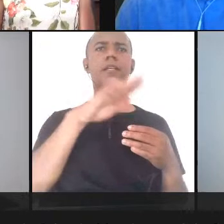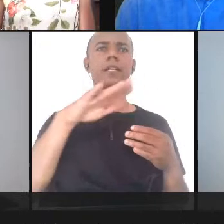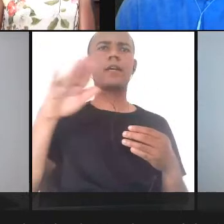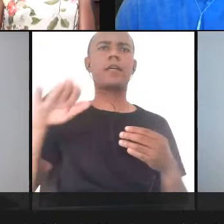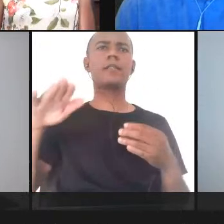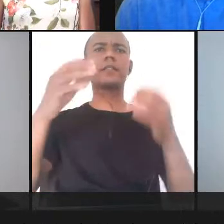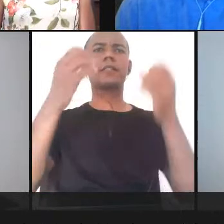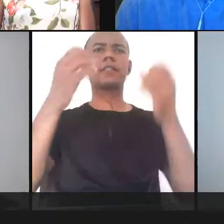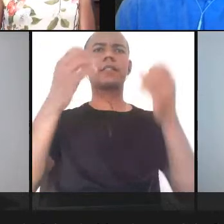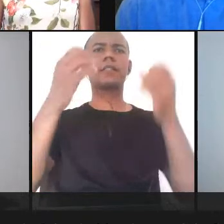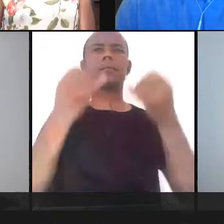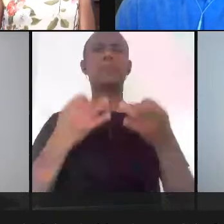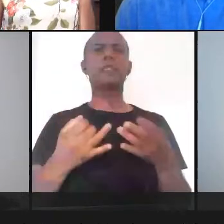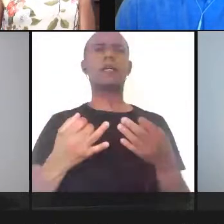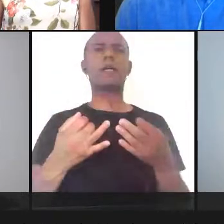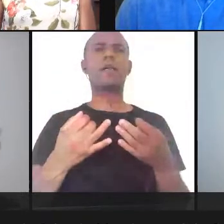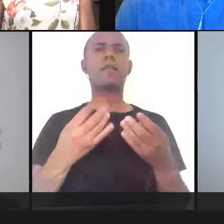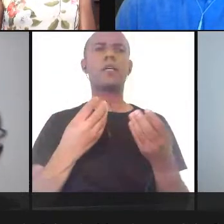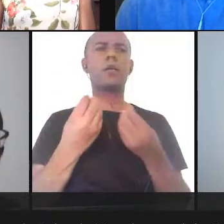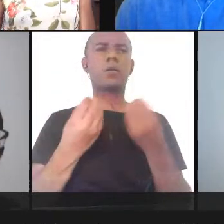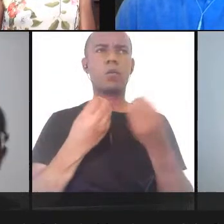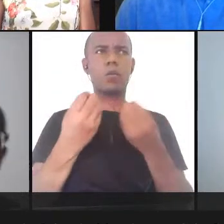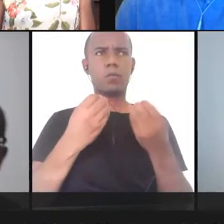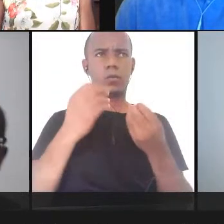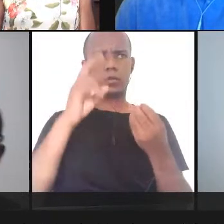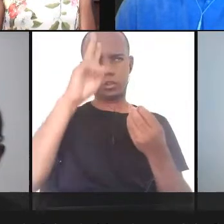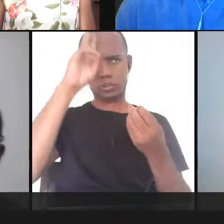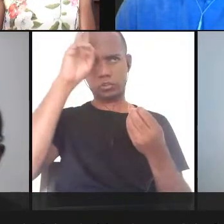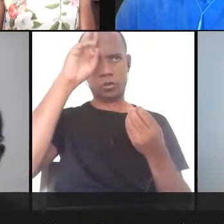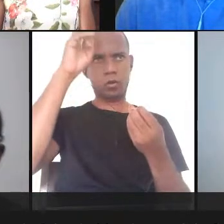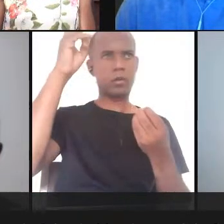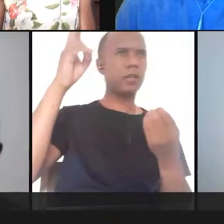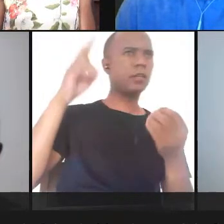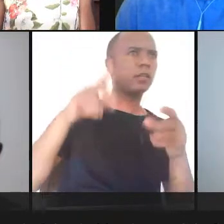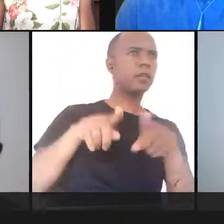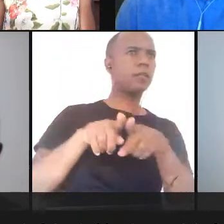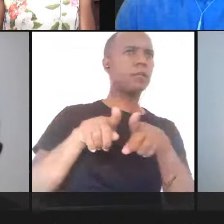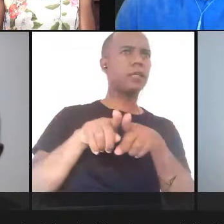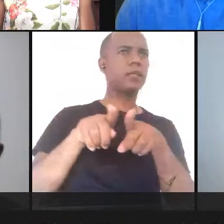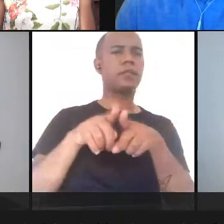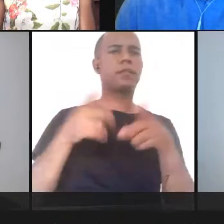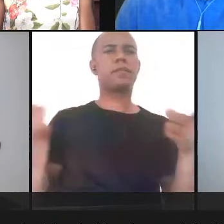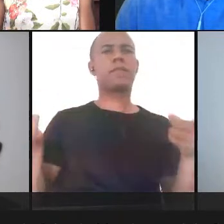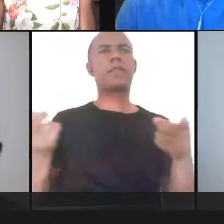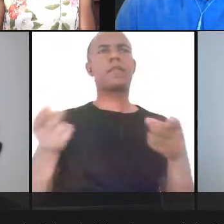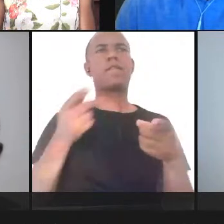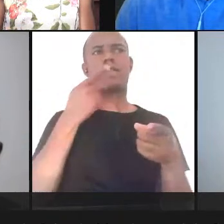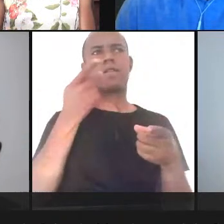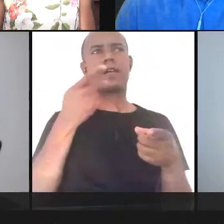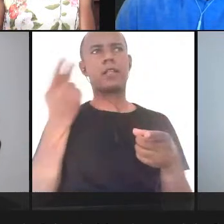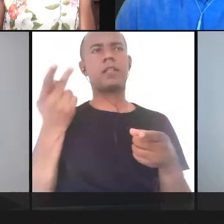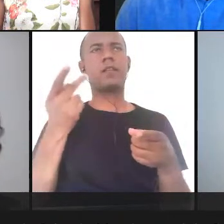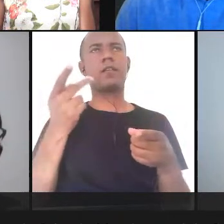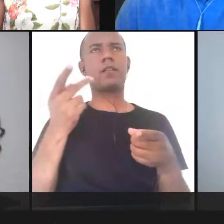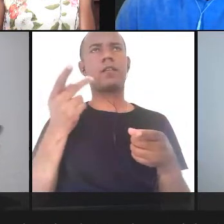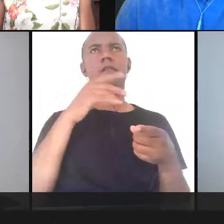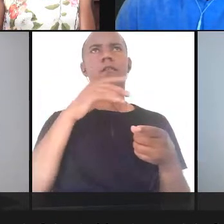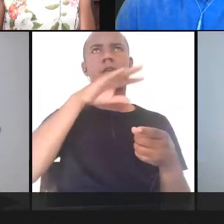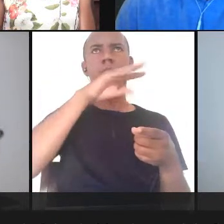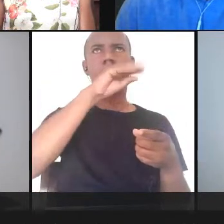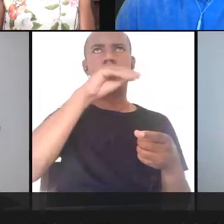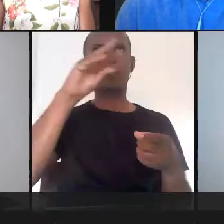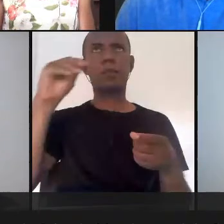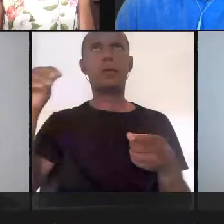sobre animais, as fábulas a falar, os animais a falarem. Então, somos muito ricos